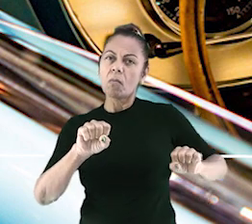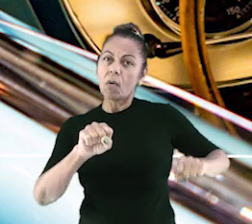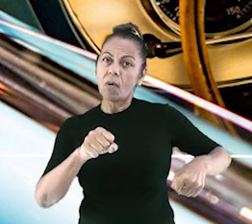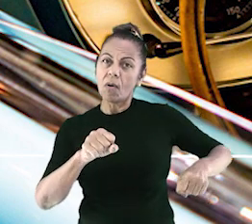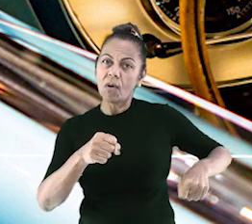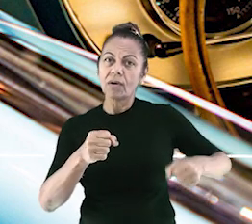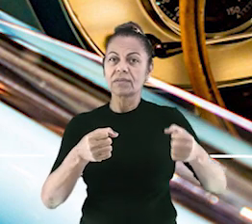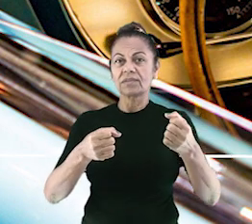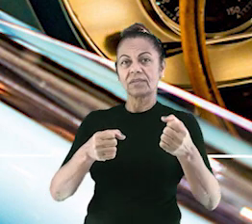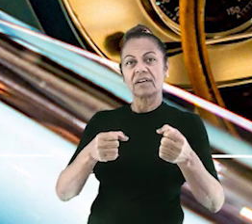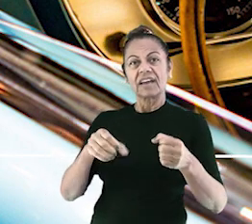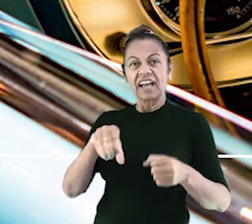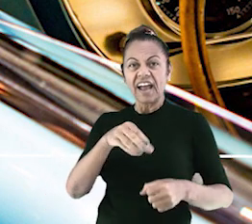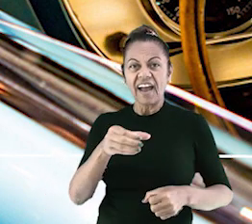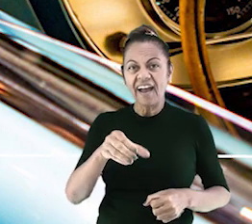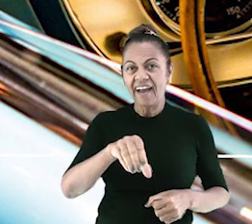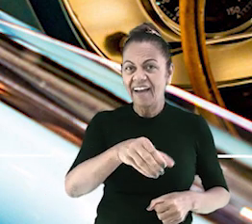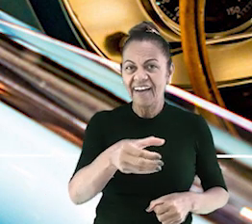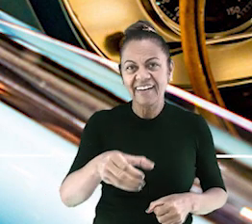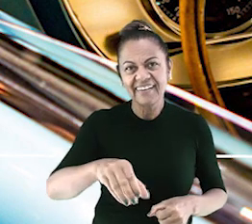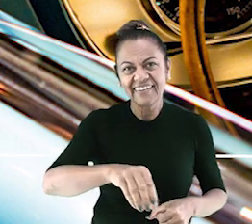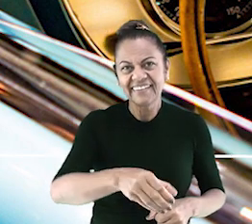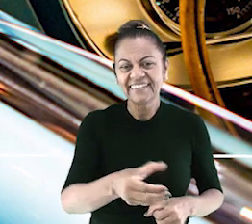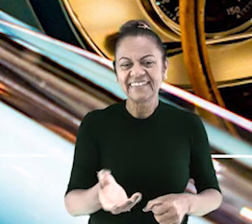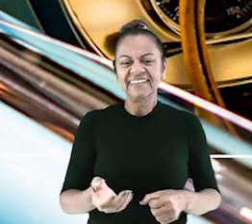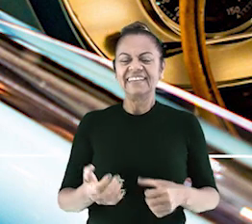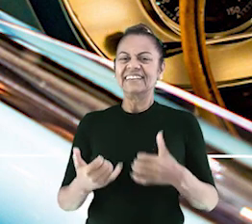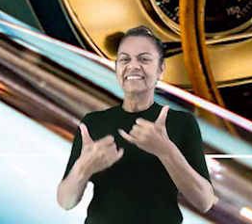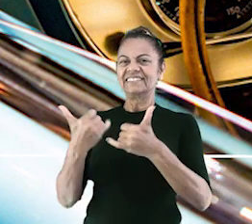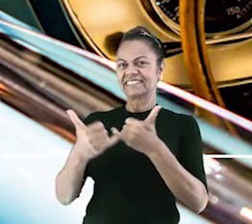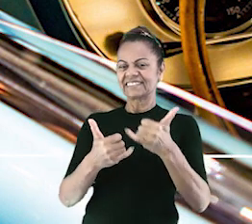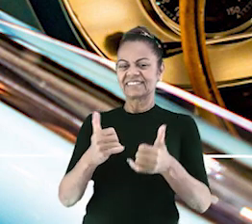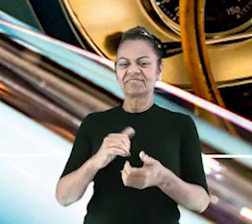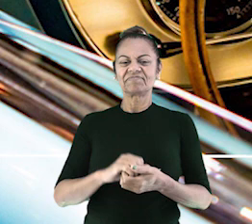carros e motos de brinquedo. Combinado? Então vamos lá, hein?